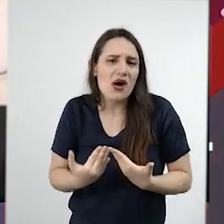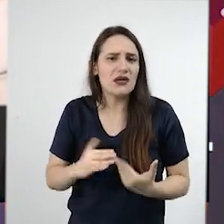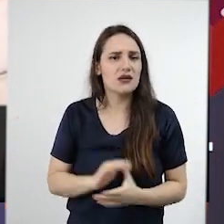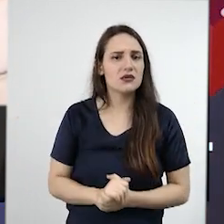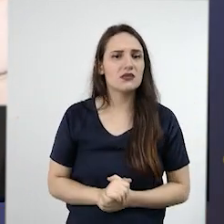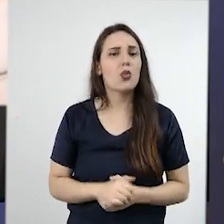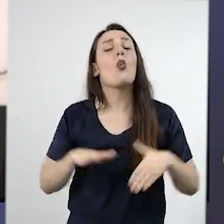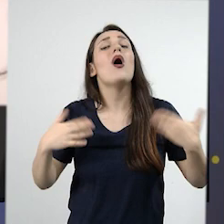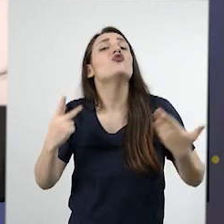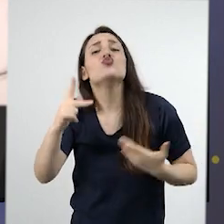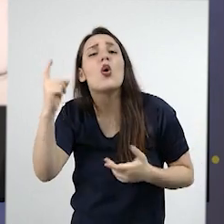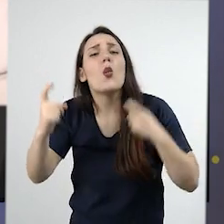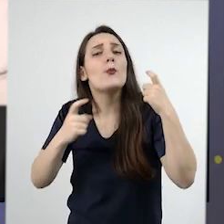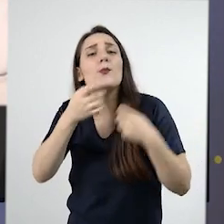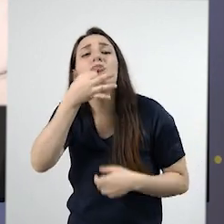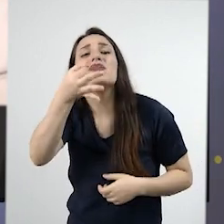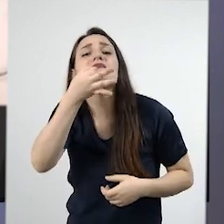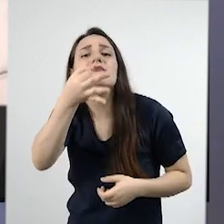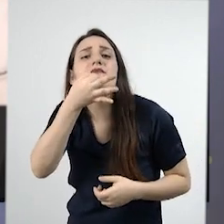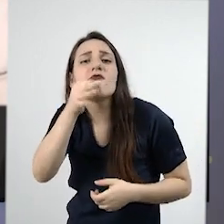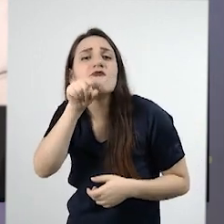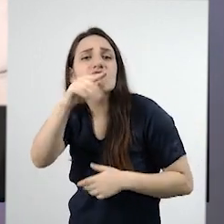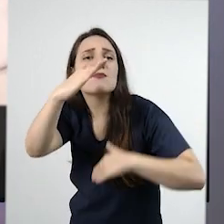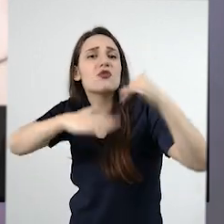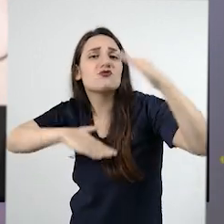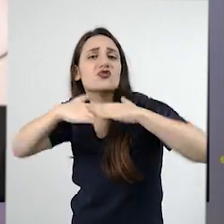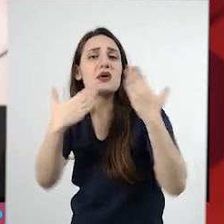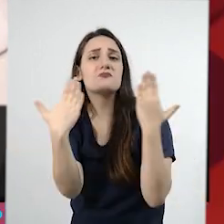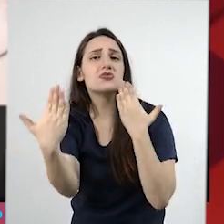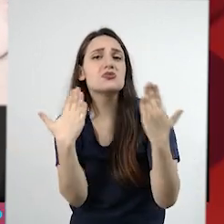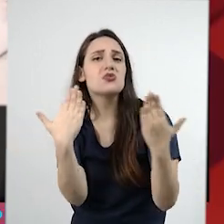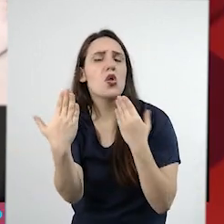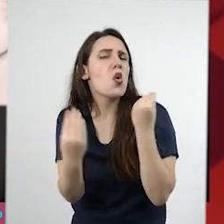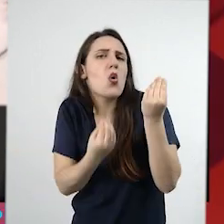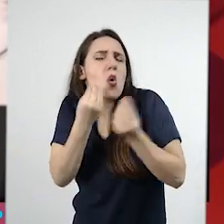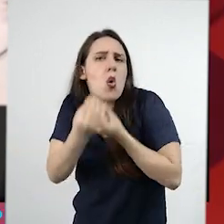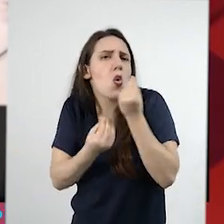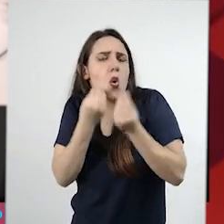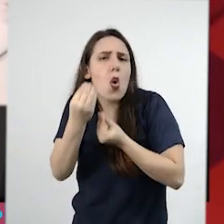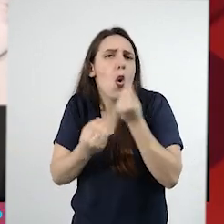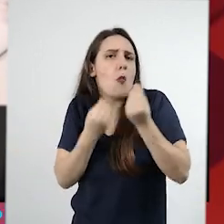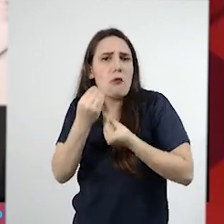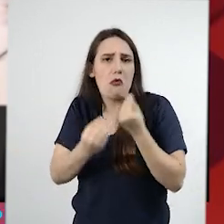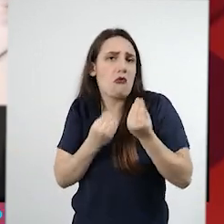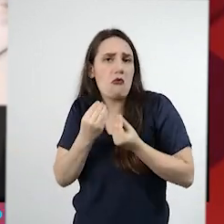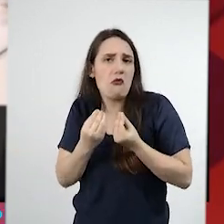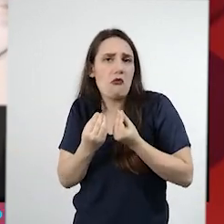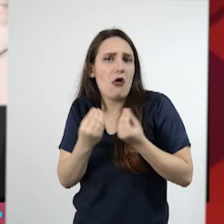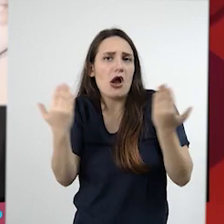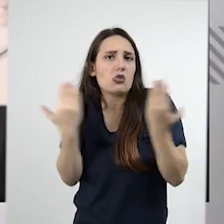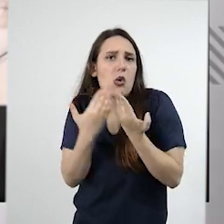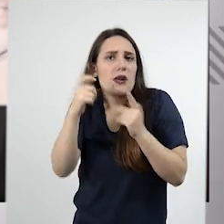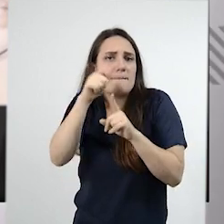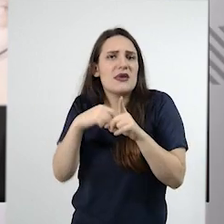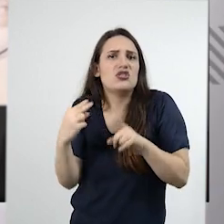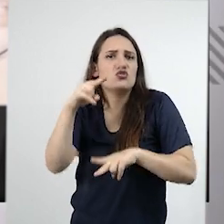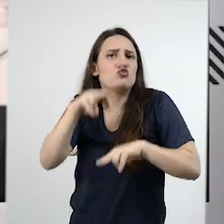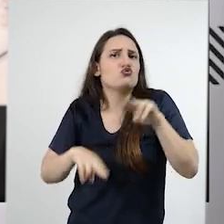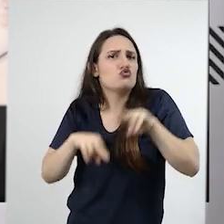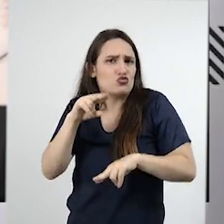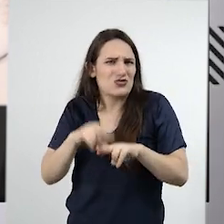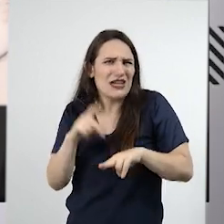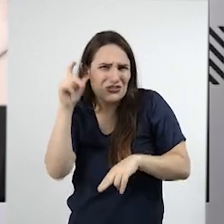vocês, psicólogos, né? Como passar esse Dia dos Namorados, esse mês de junho? Difícil,